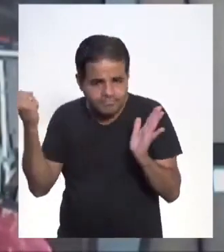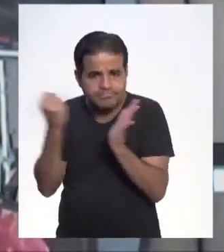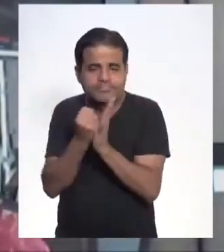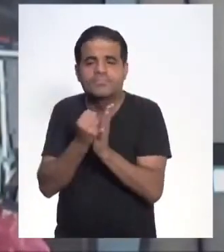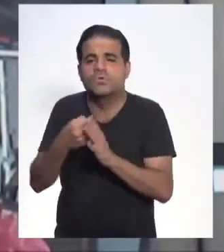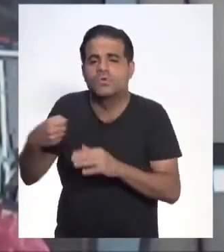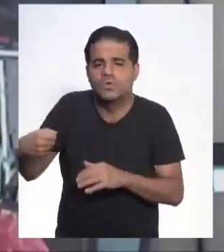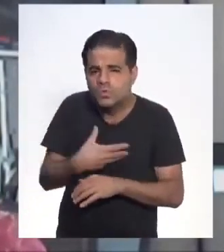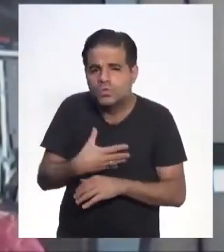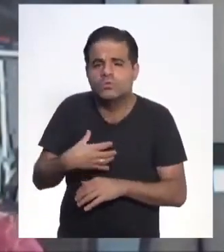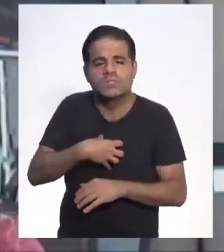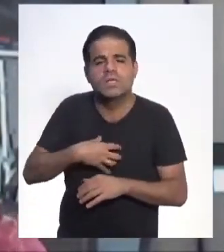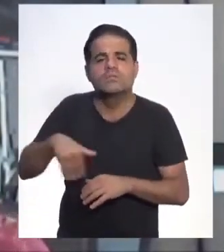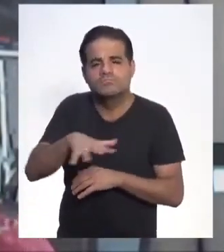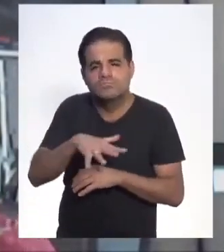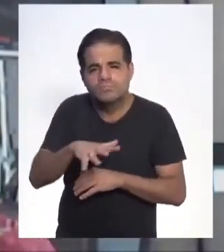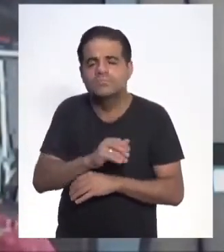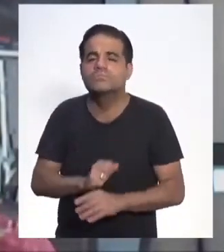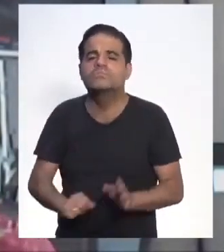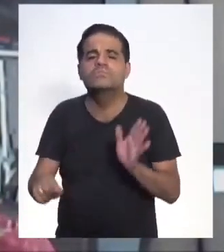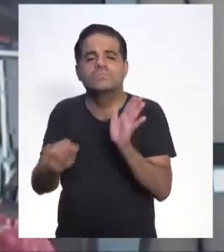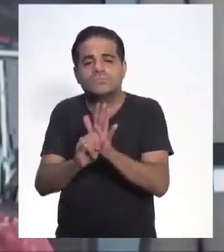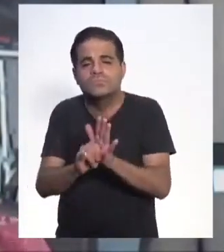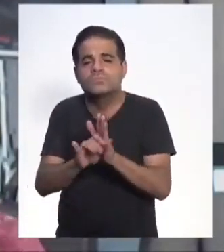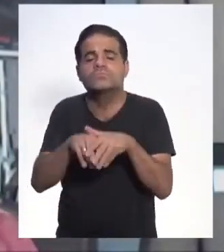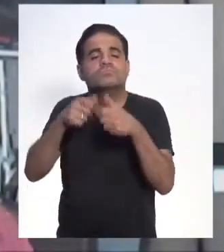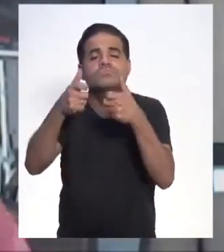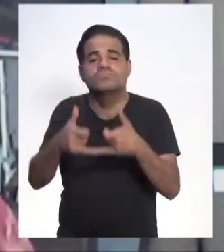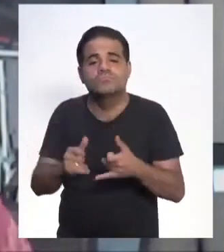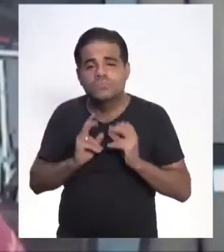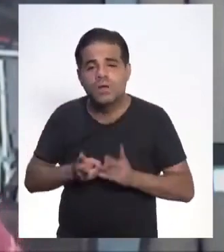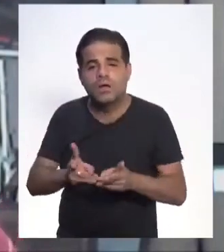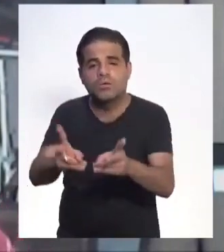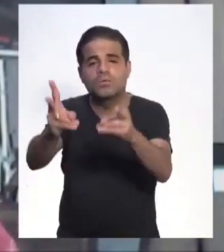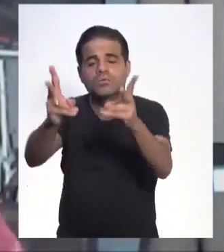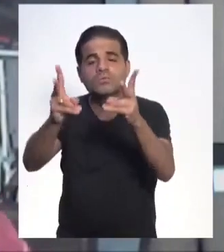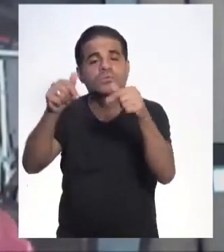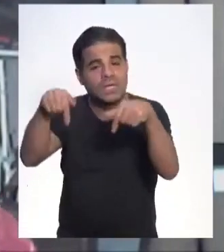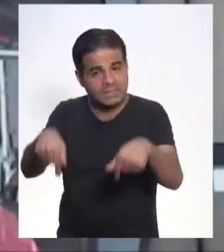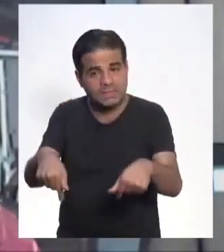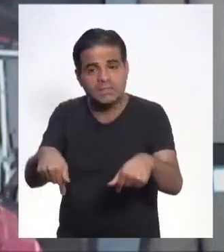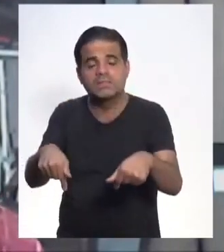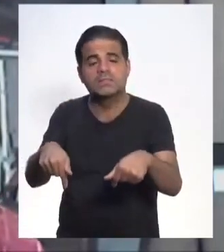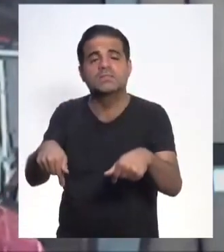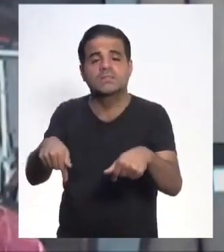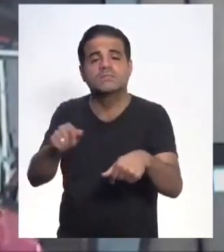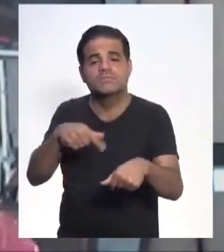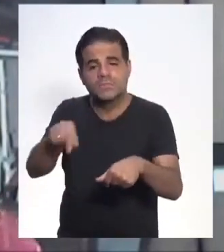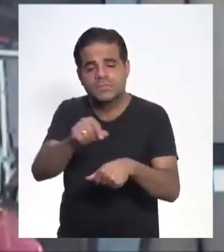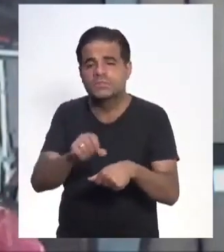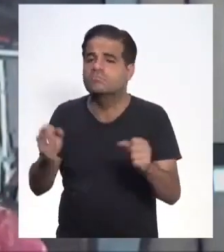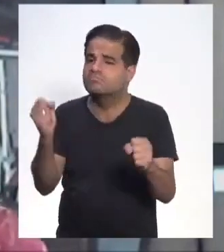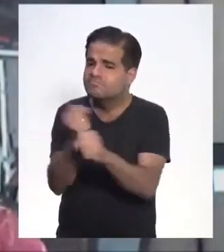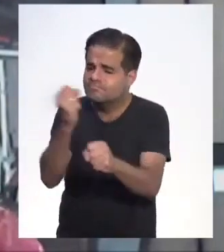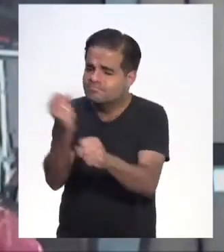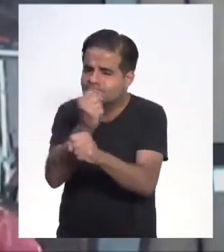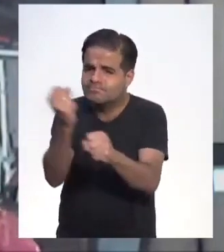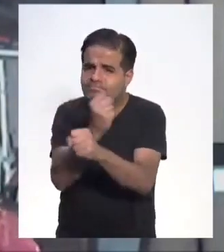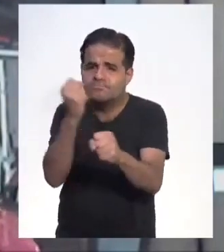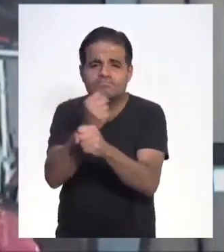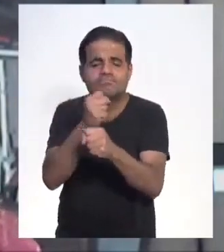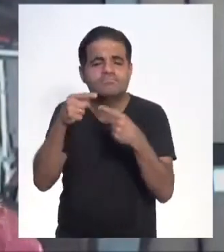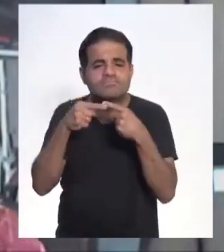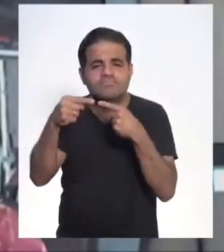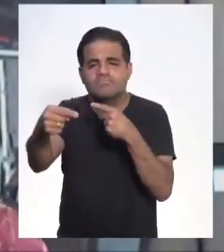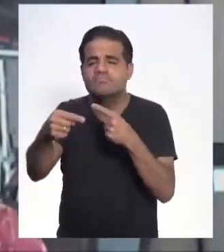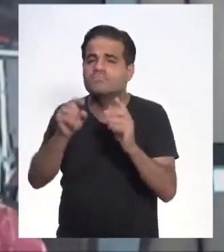novo estado da sua identidade? Né? E continuando aqui nessa construção, né, sobre